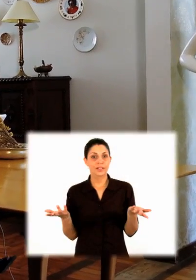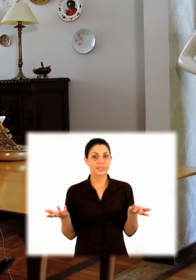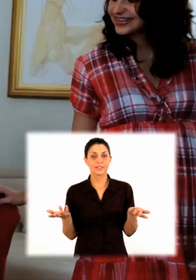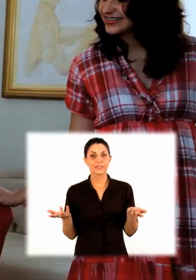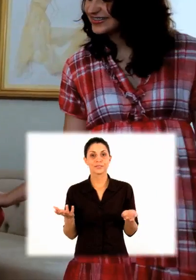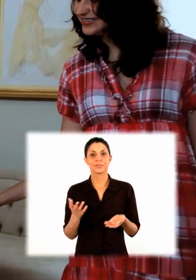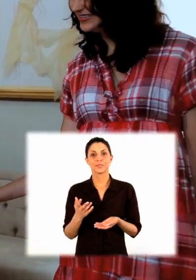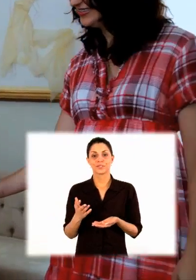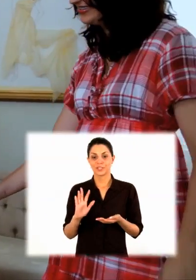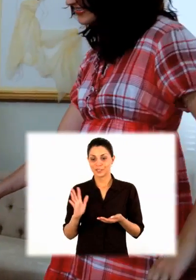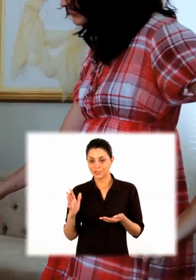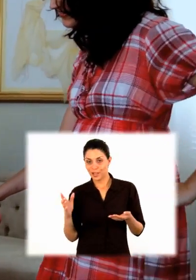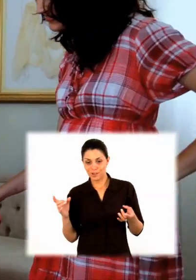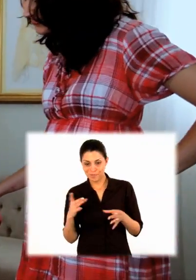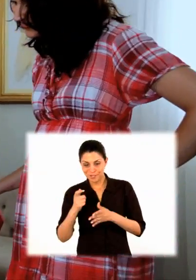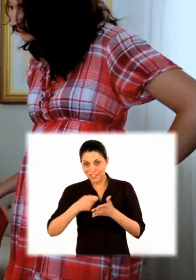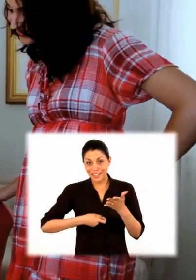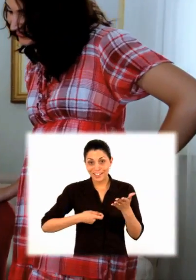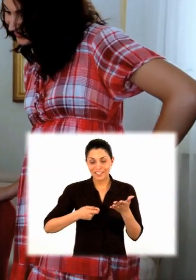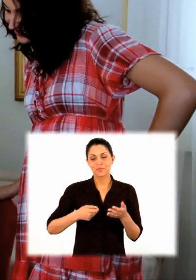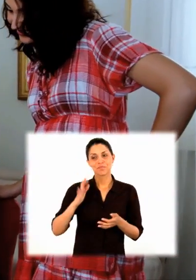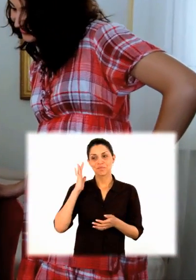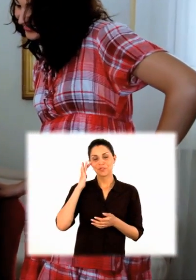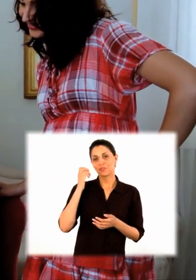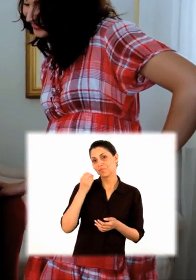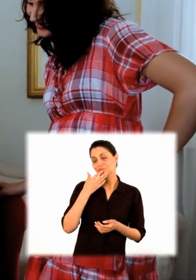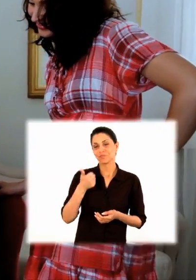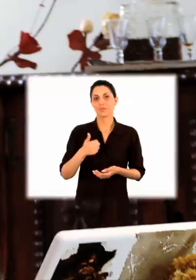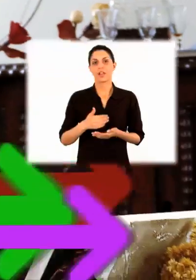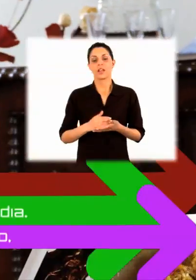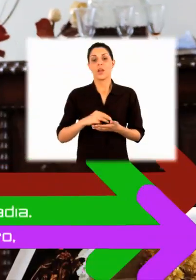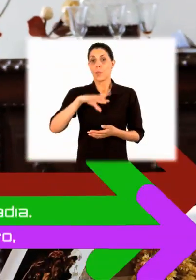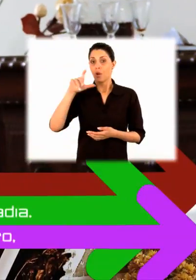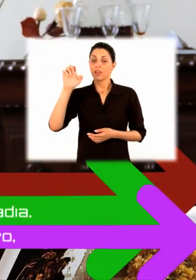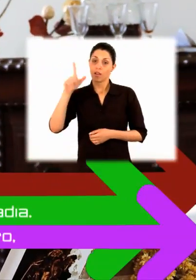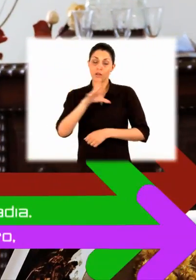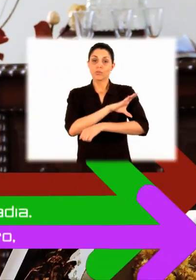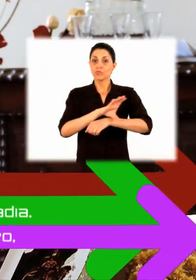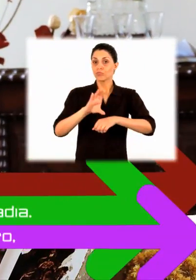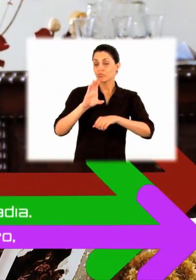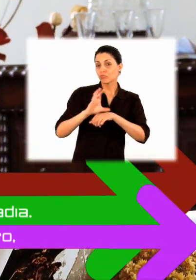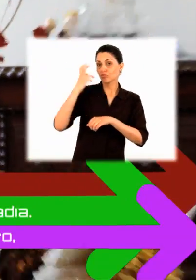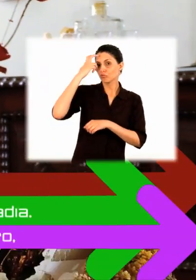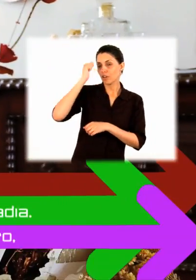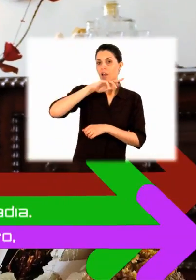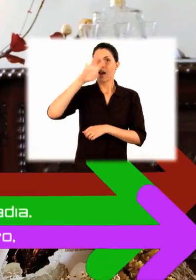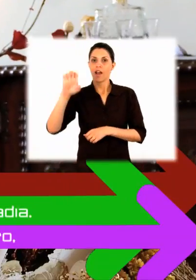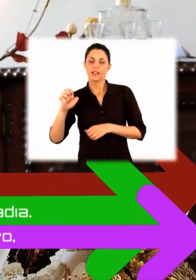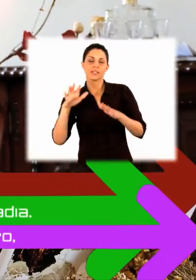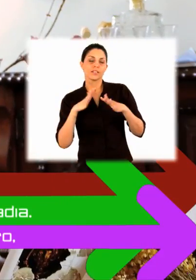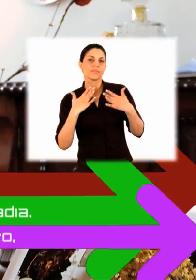E aí, como é que tá esse texto? Tá legal. O que é moda? Moda é cultura, arte,